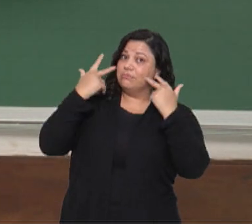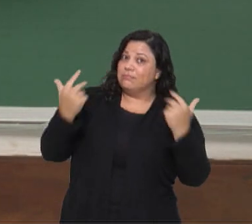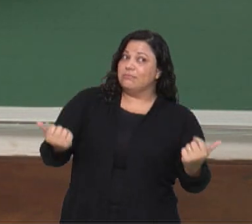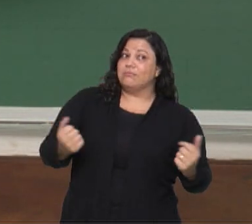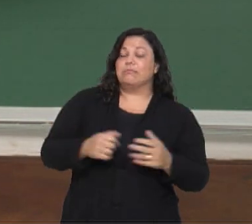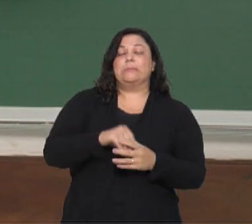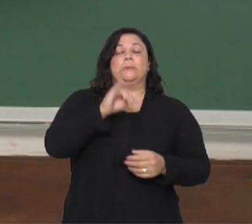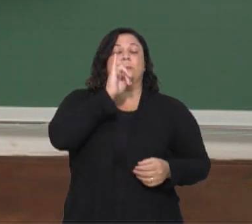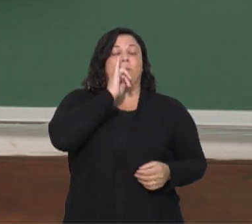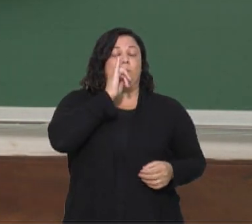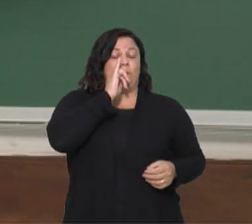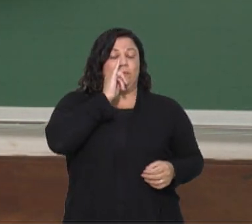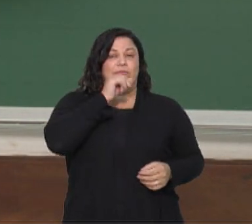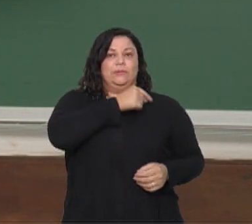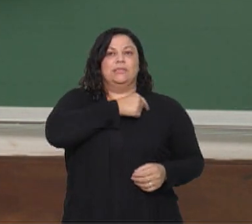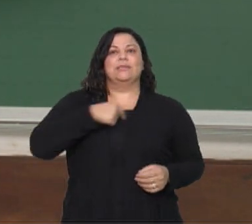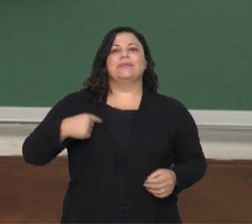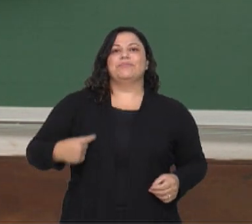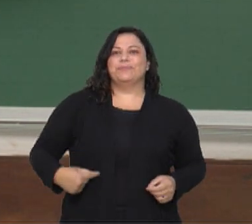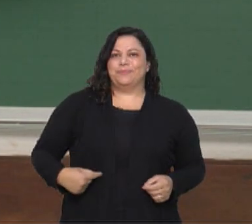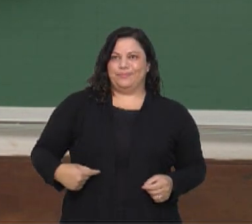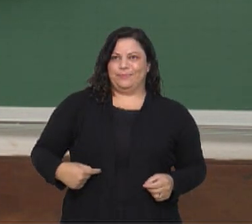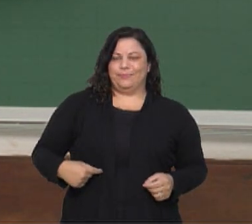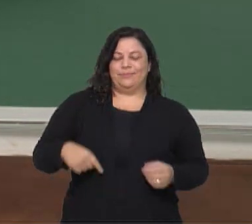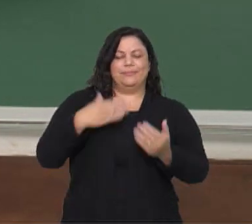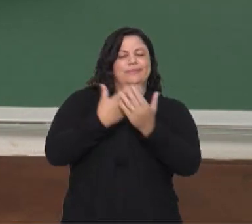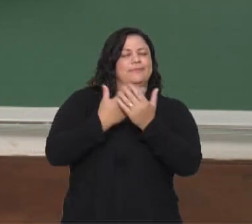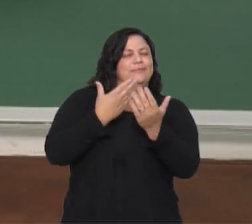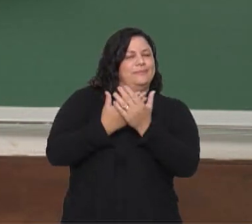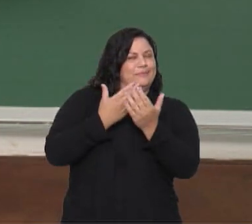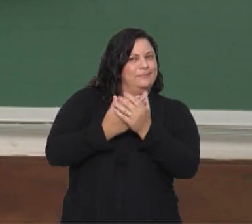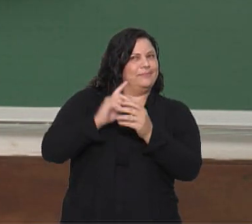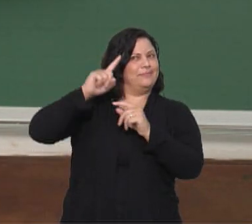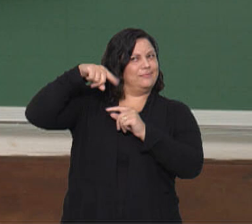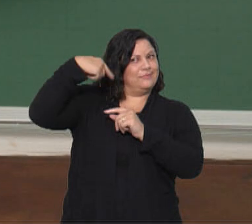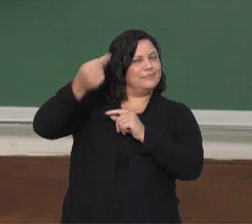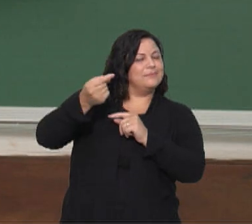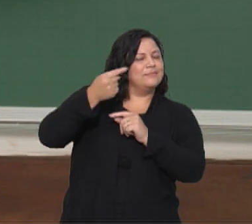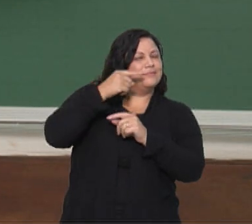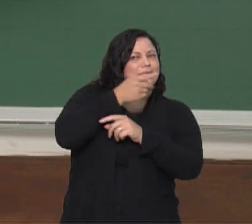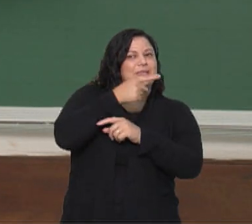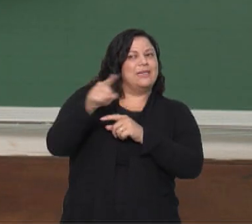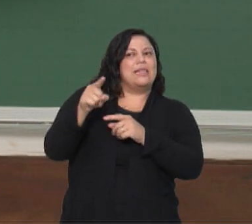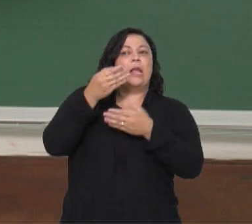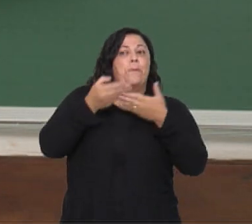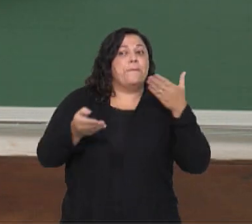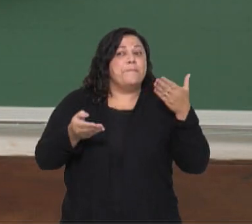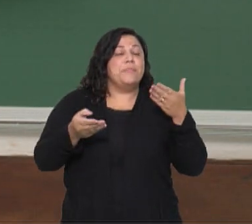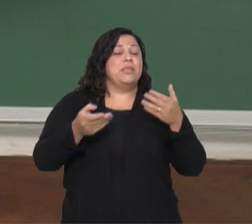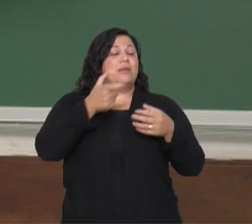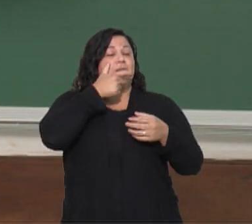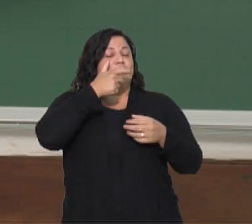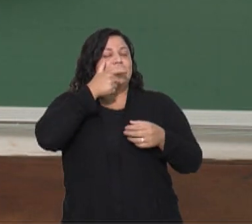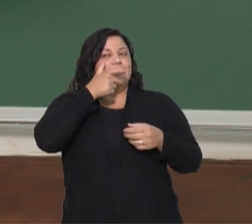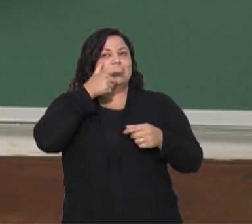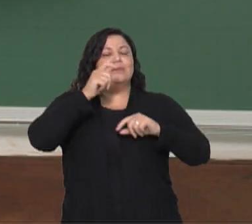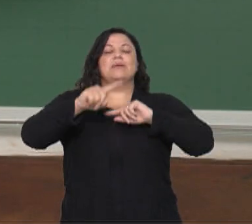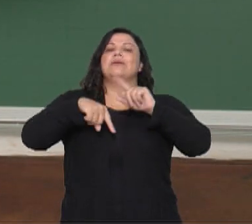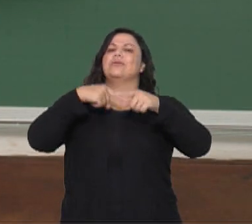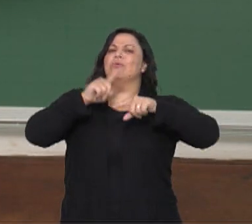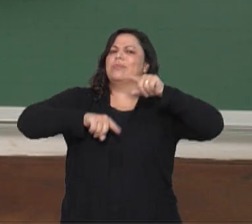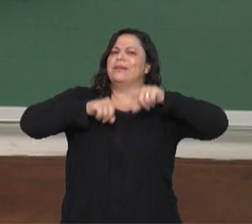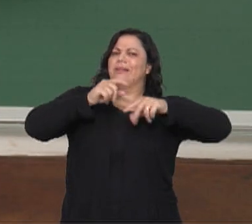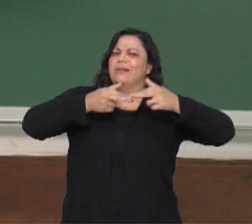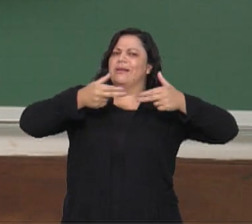na China, próximas aulas, não percam, hein? Vai ter China aí. Nós vamos ver que um material chamado loess, uma espécie de